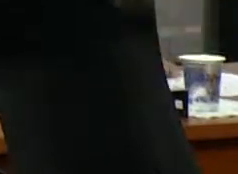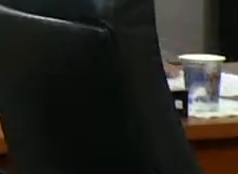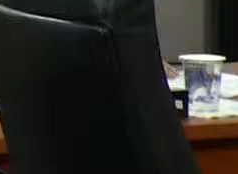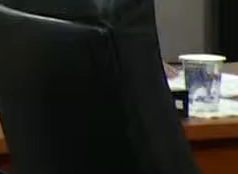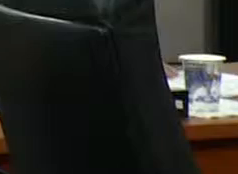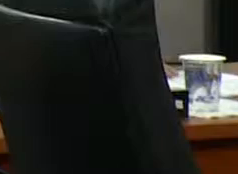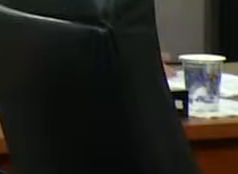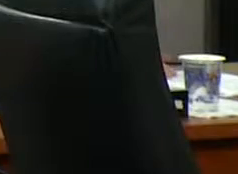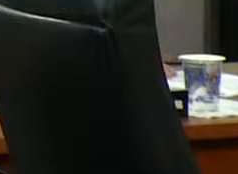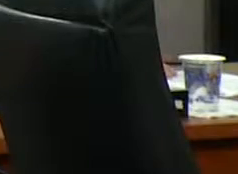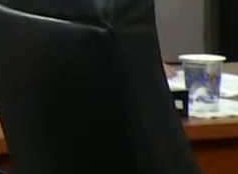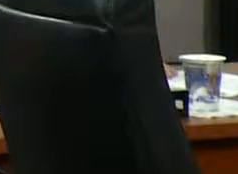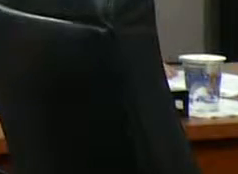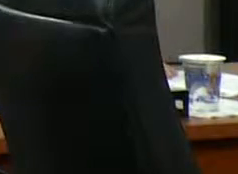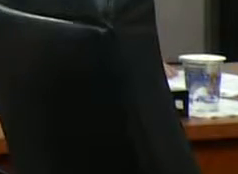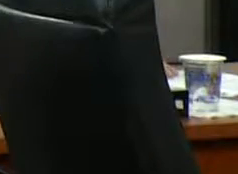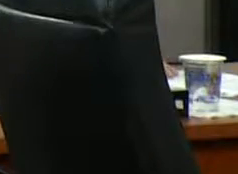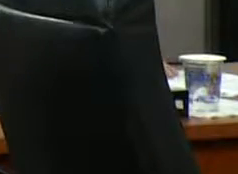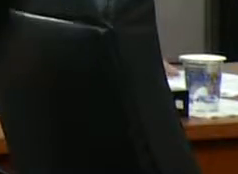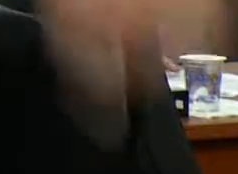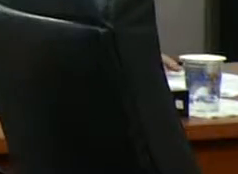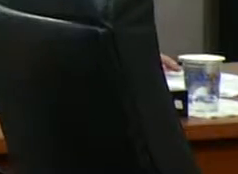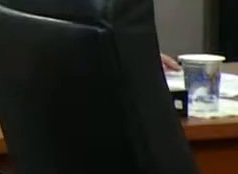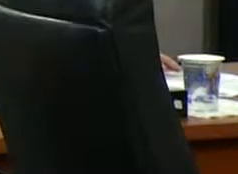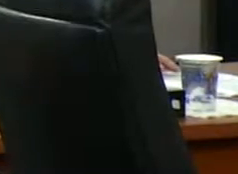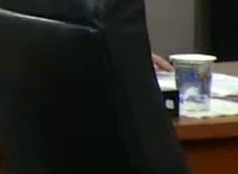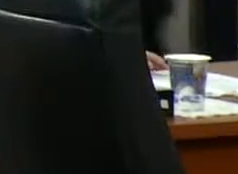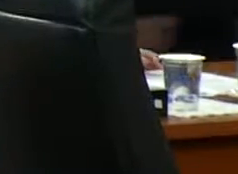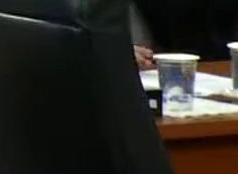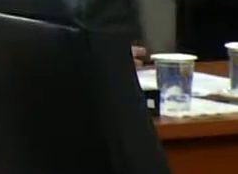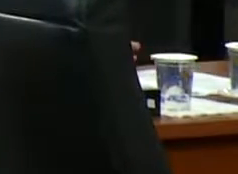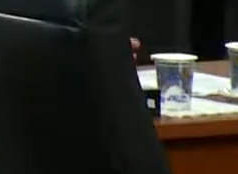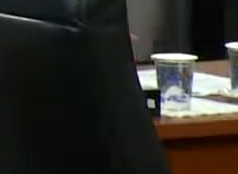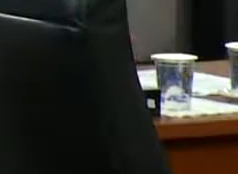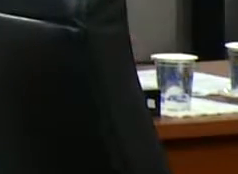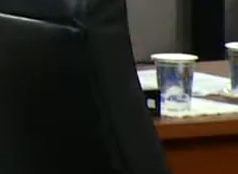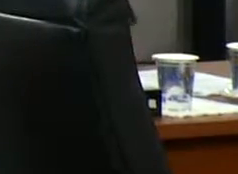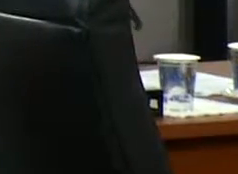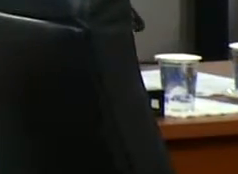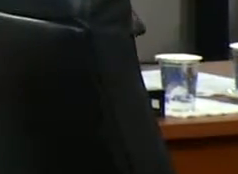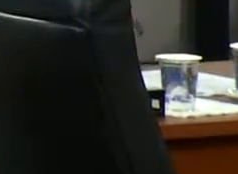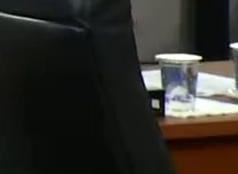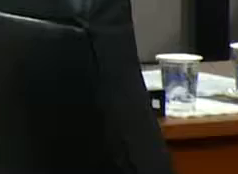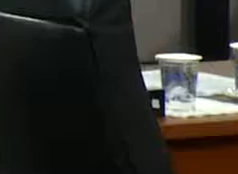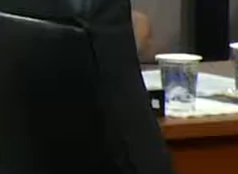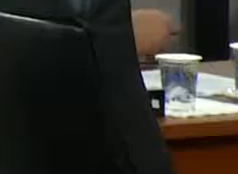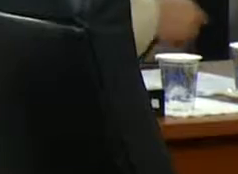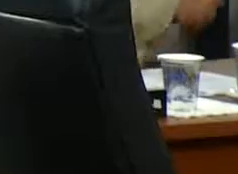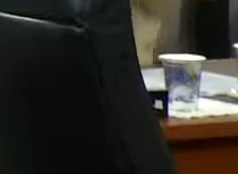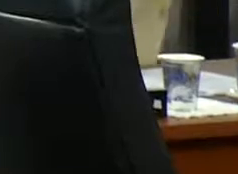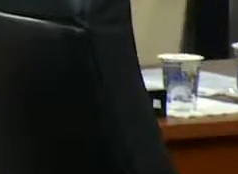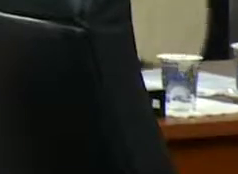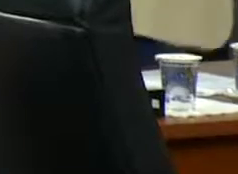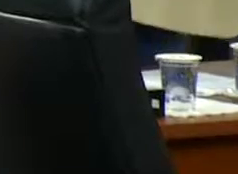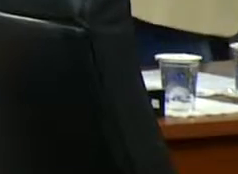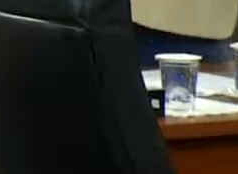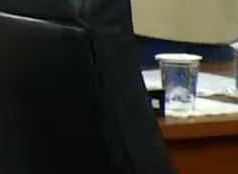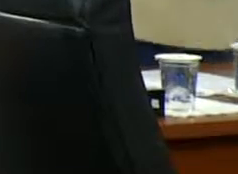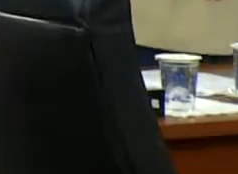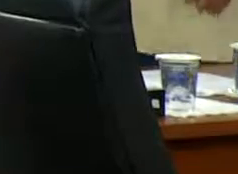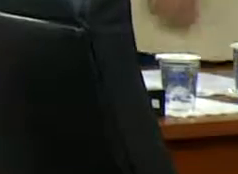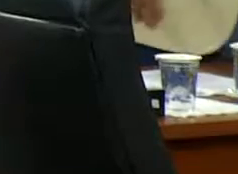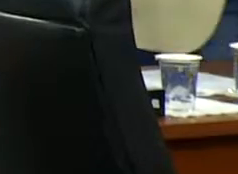estava o senhor, estava o Péricles, Hudson, Piscine. Então... Mas eu quero só falar o seguinte,